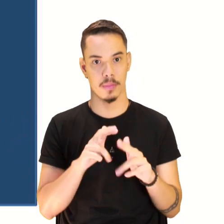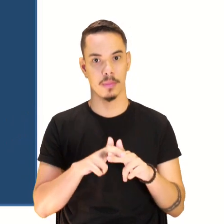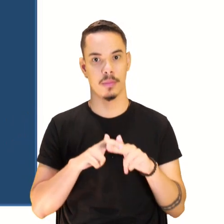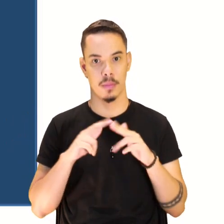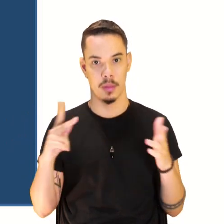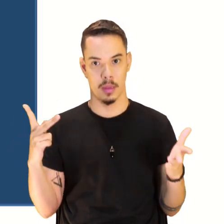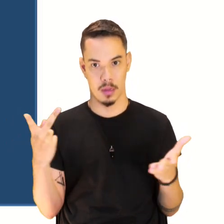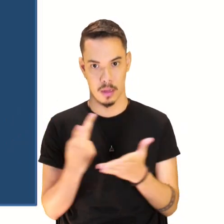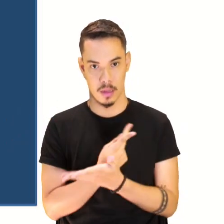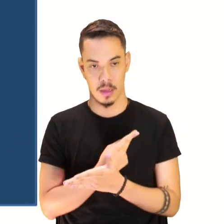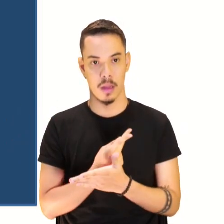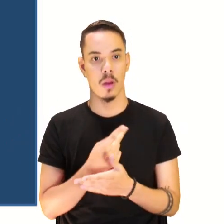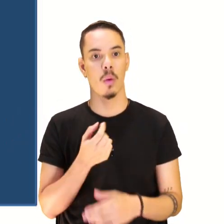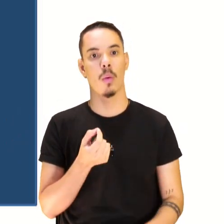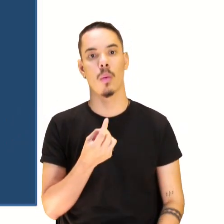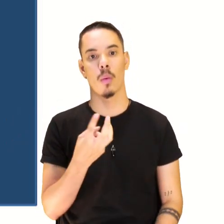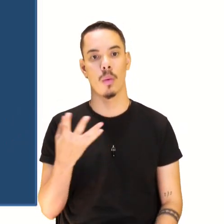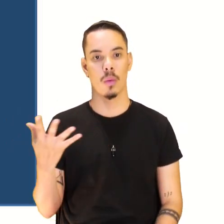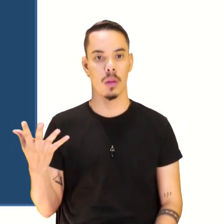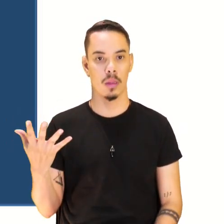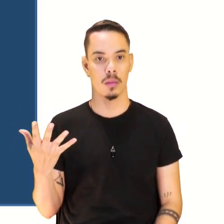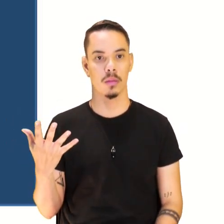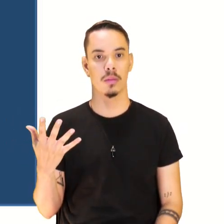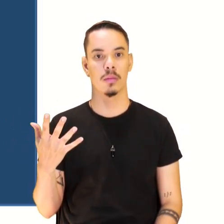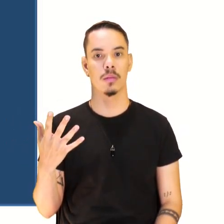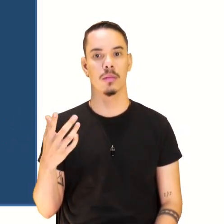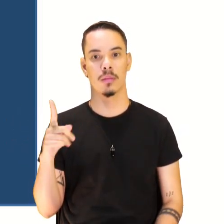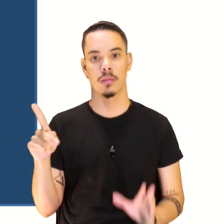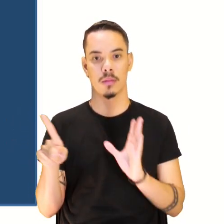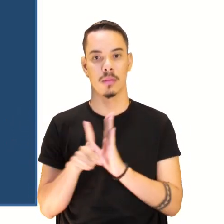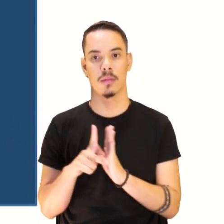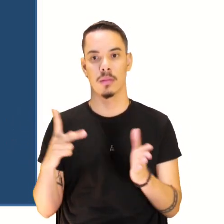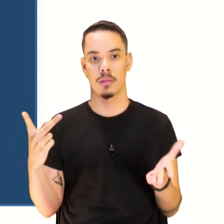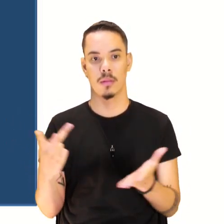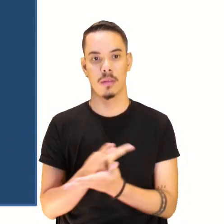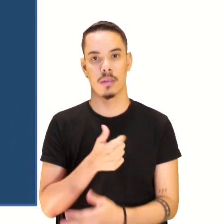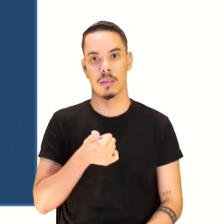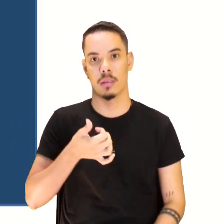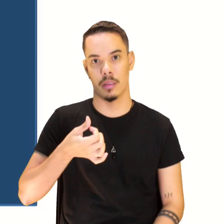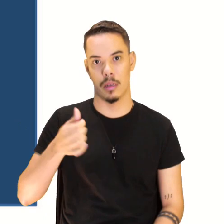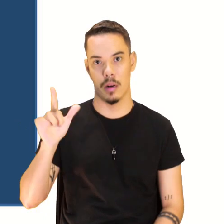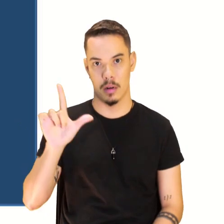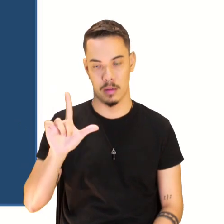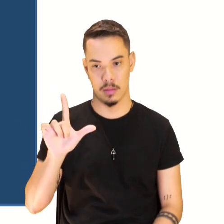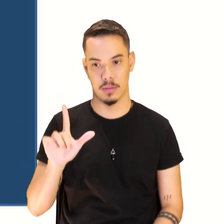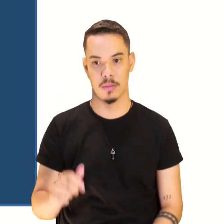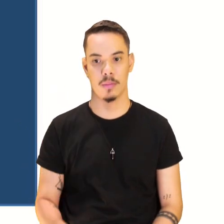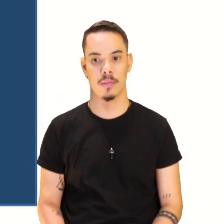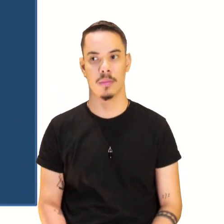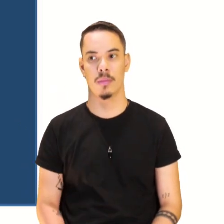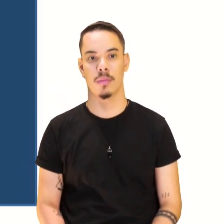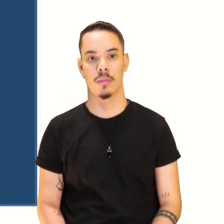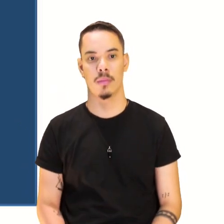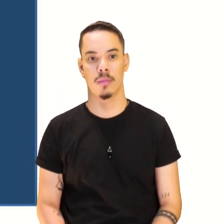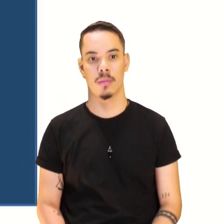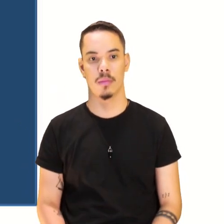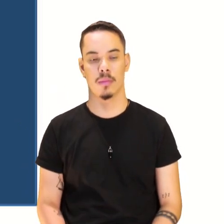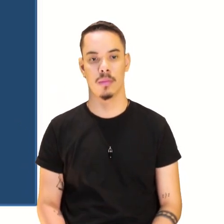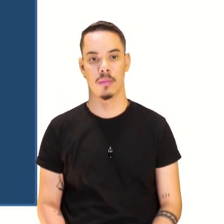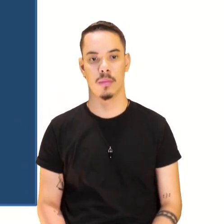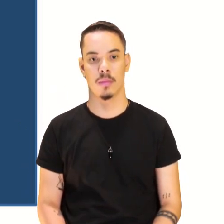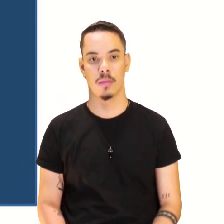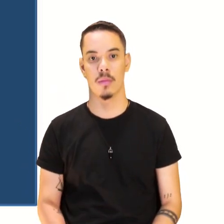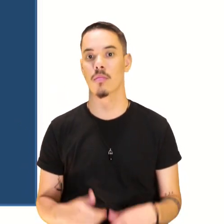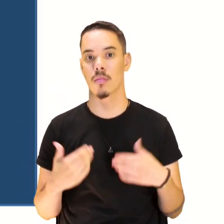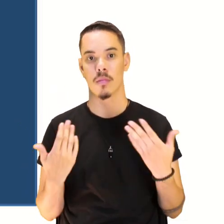consumo quantos quilômetros ele irá percorrer com 16 litros com 10 litros 15